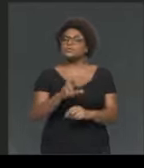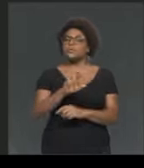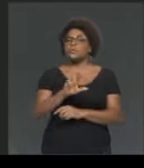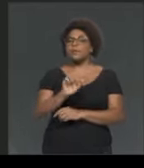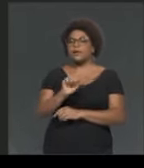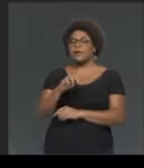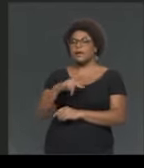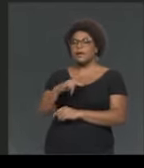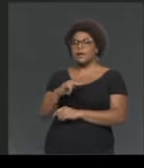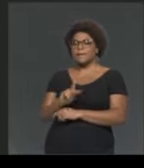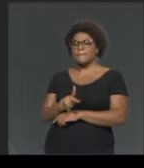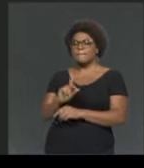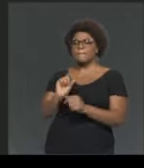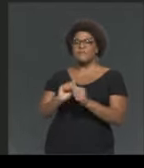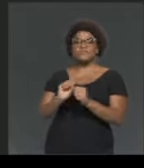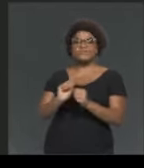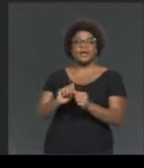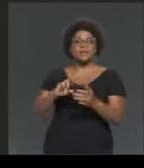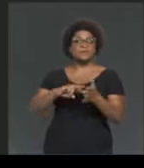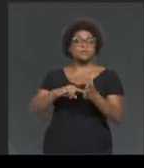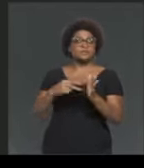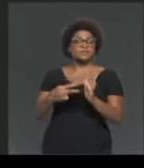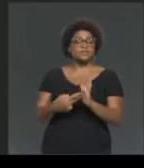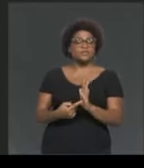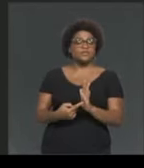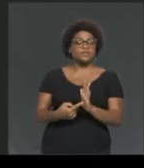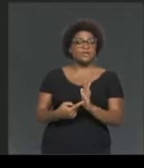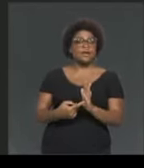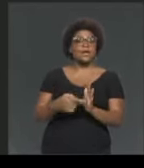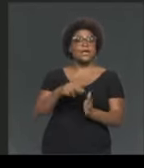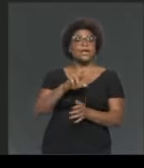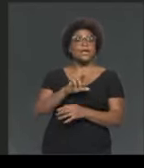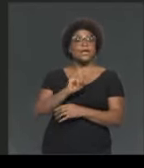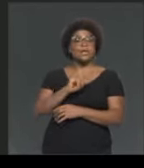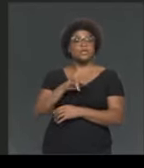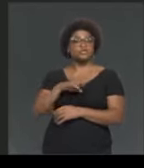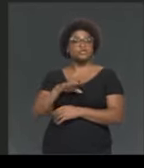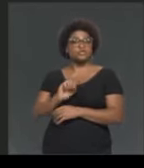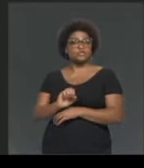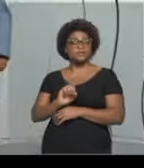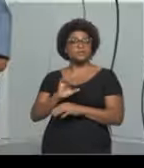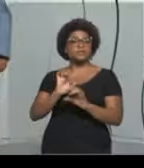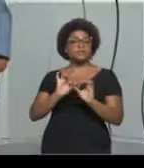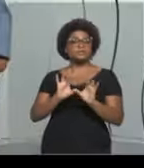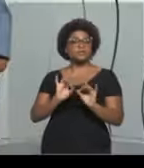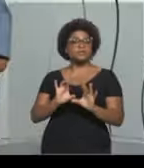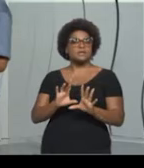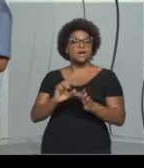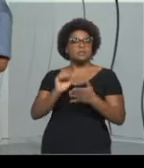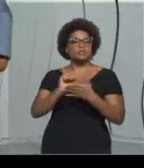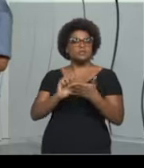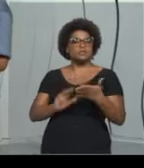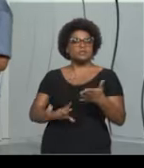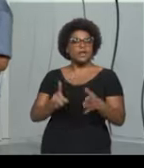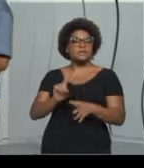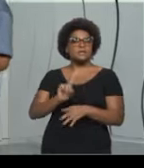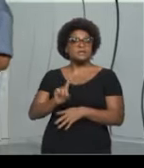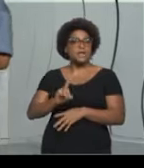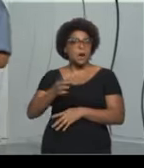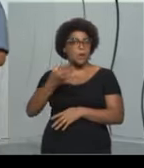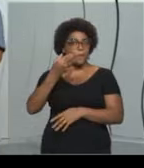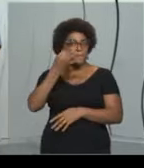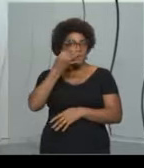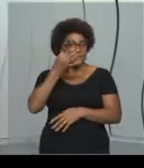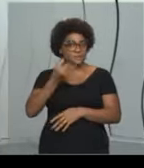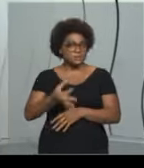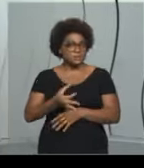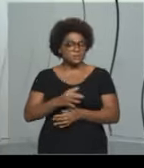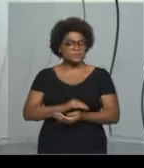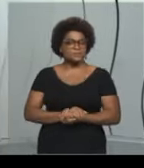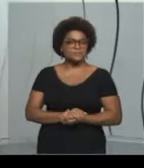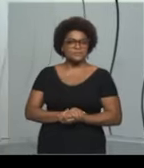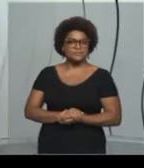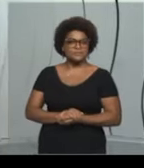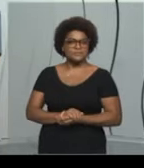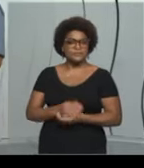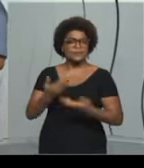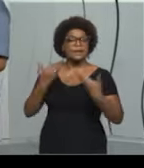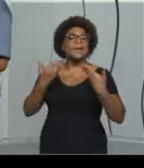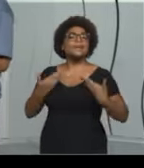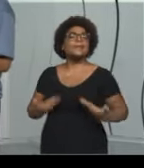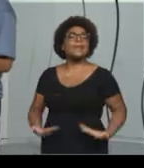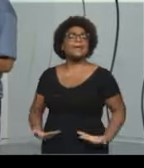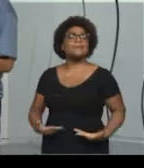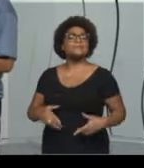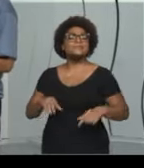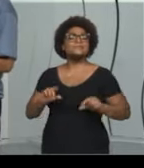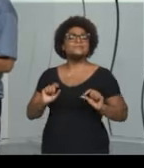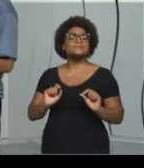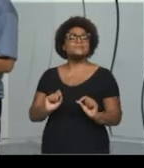REAMP? Regime Especial de Atividades Não Presenciais. Bom, e quem sou eu? Quem é Alexandre